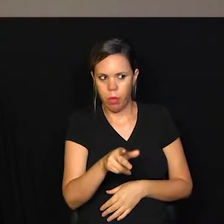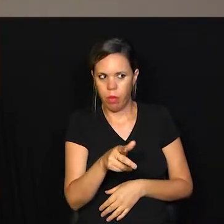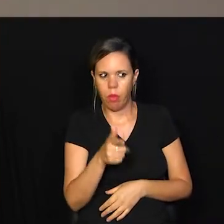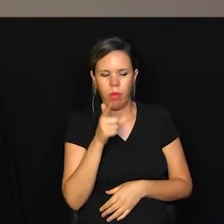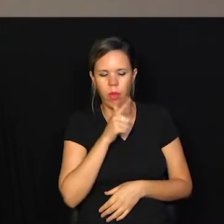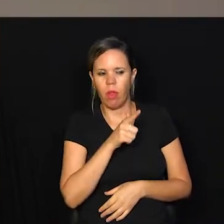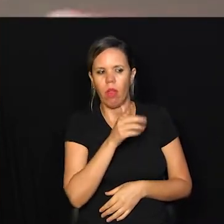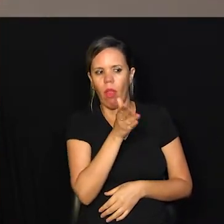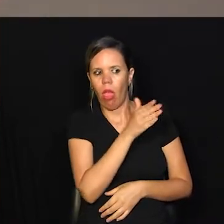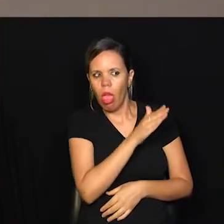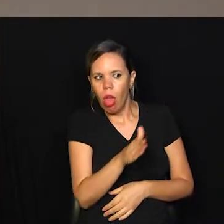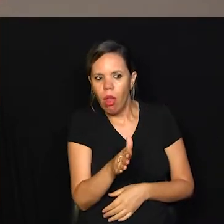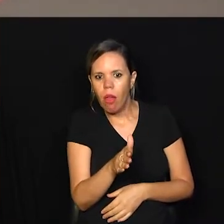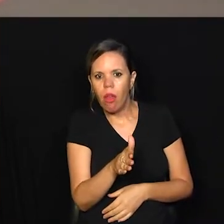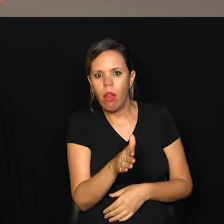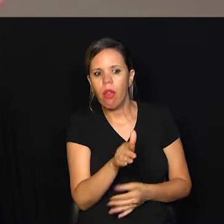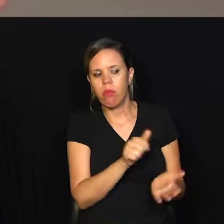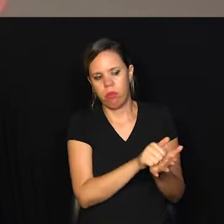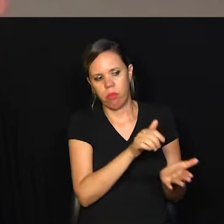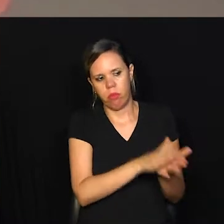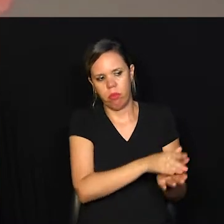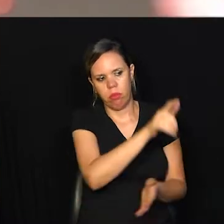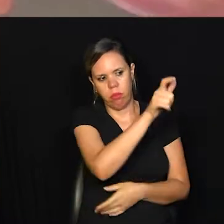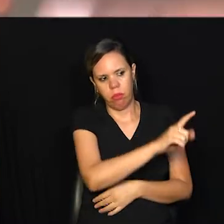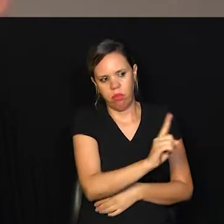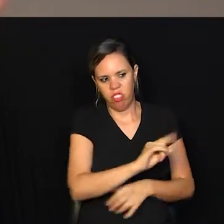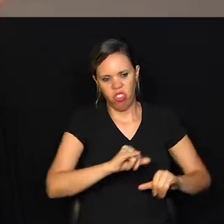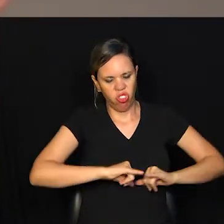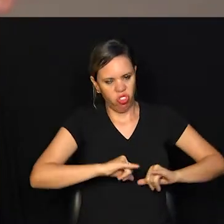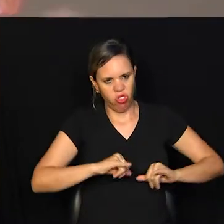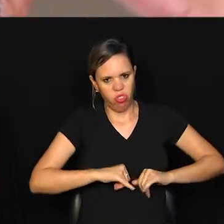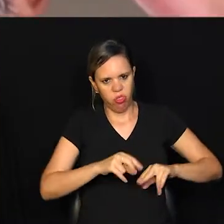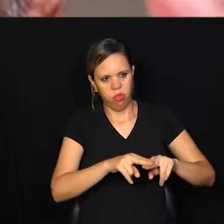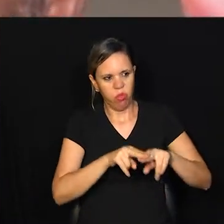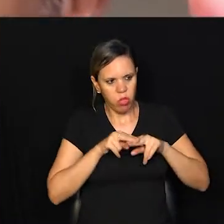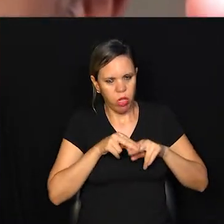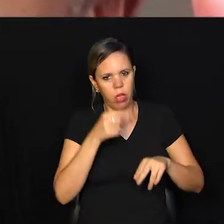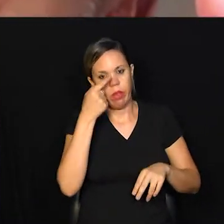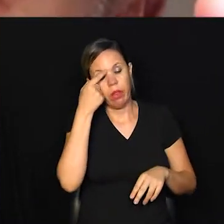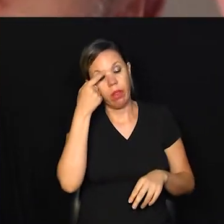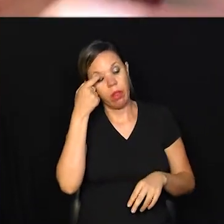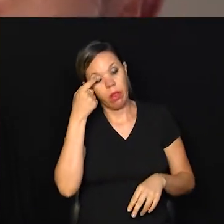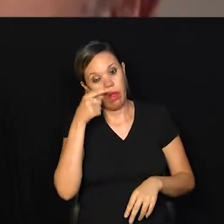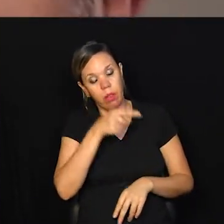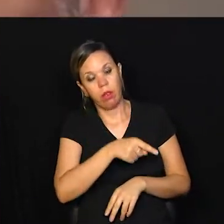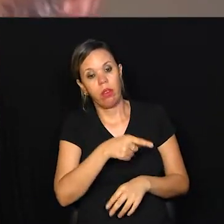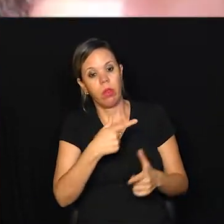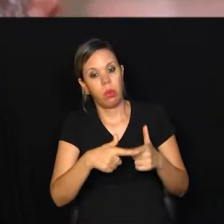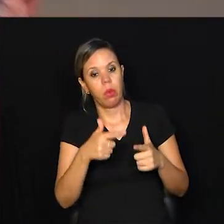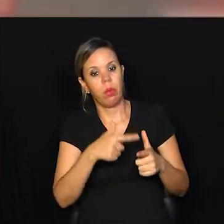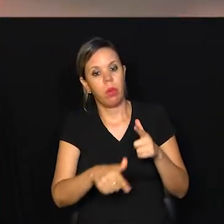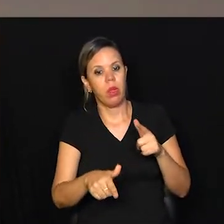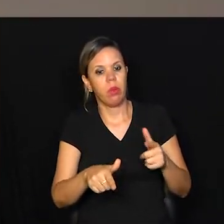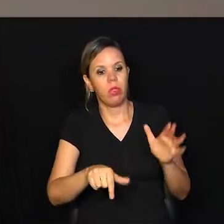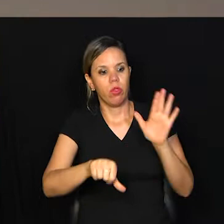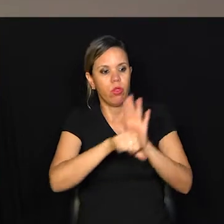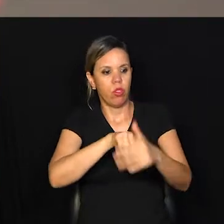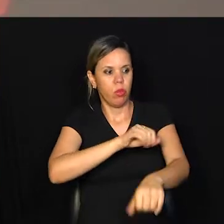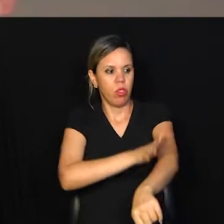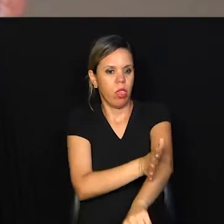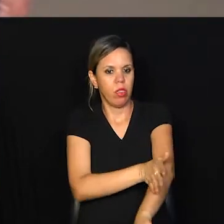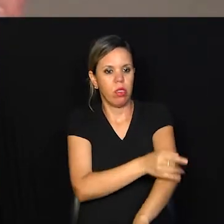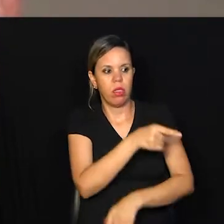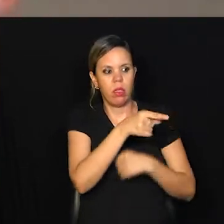punido, eventualmente, né, e não sofrer as consequências daquela infração da regra do jogo dentro